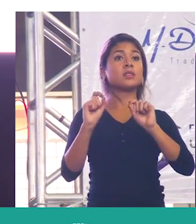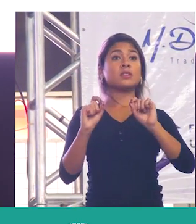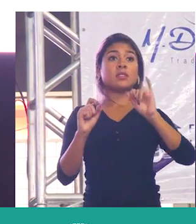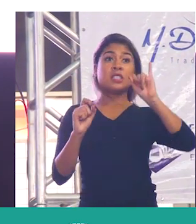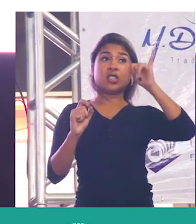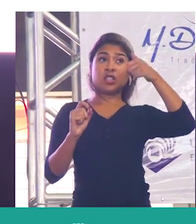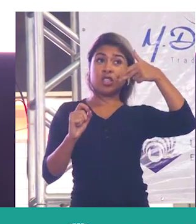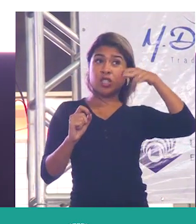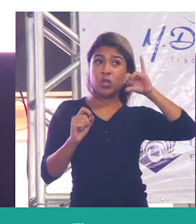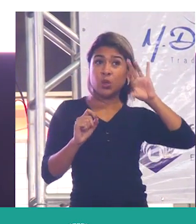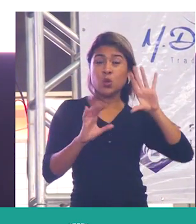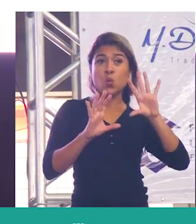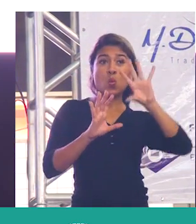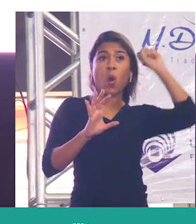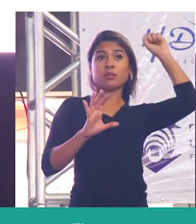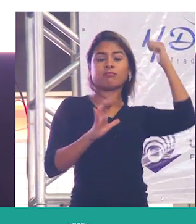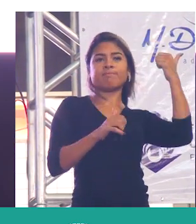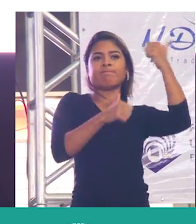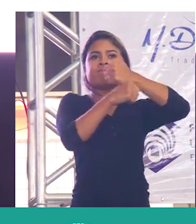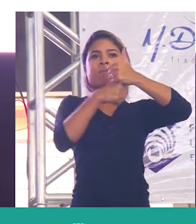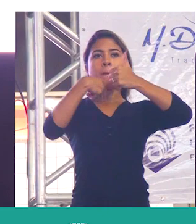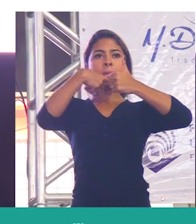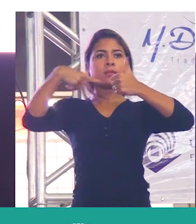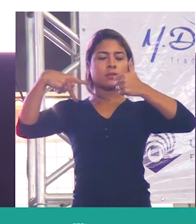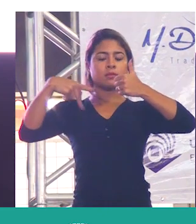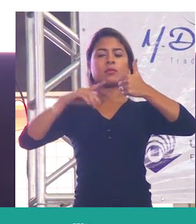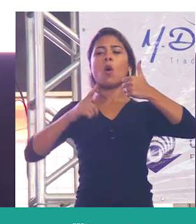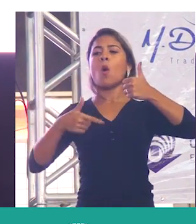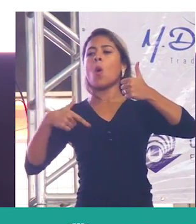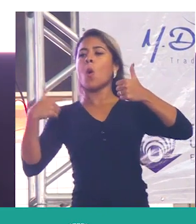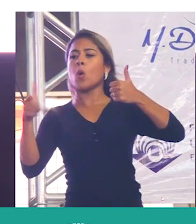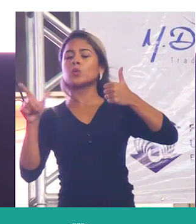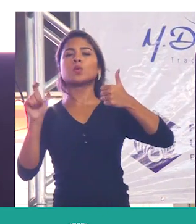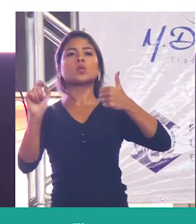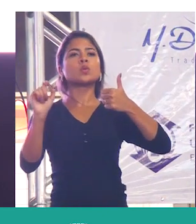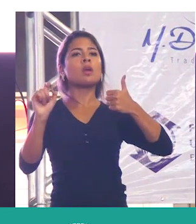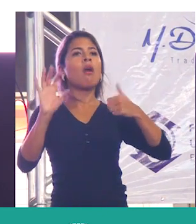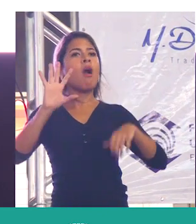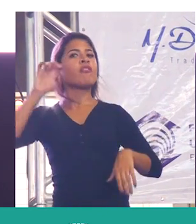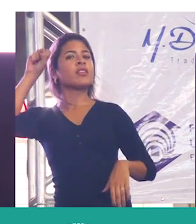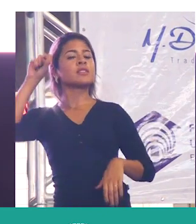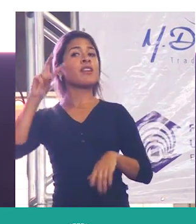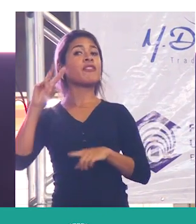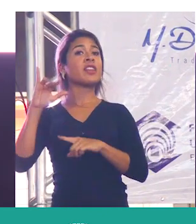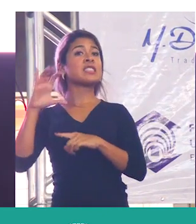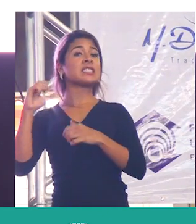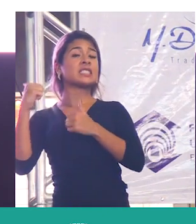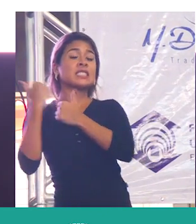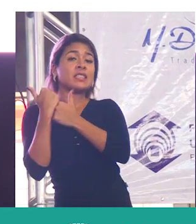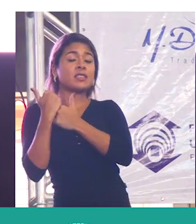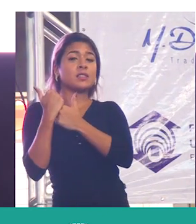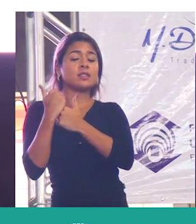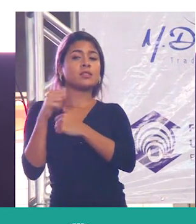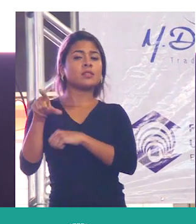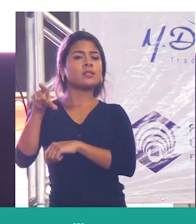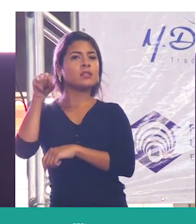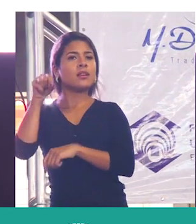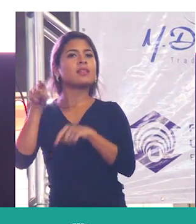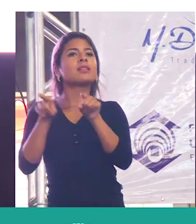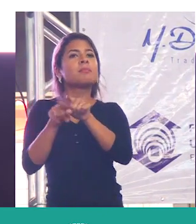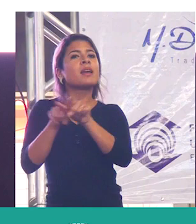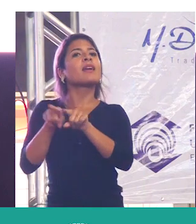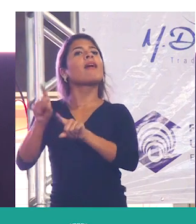ele venceu como vice-presidente na outra chapa. Também foi vice do